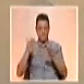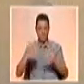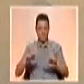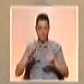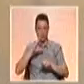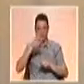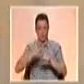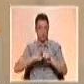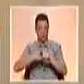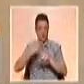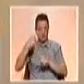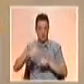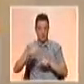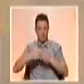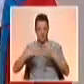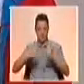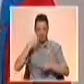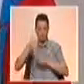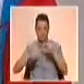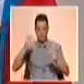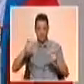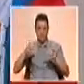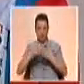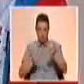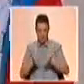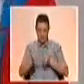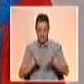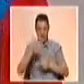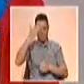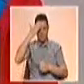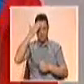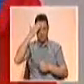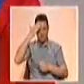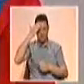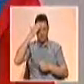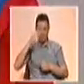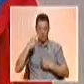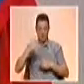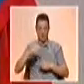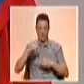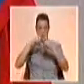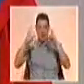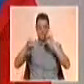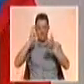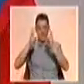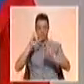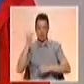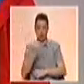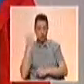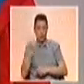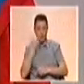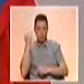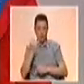E é interessante, quer dizer que há cada vez mais pessoas que conseguem organizar-se mentalmente, desde cidadãos comuns até empresas e instituições,